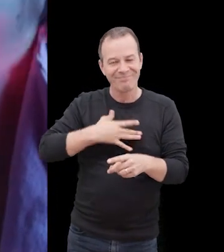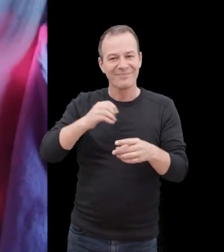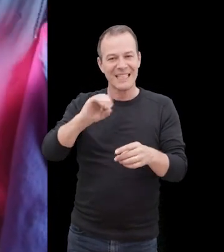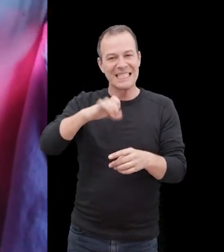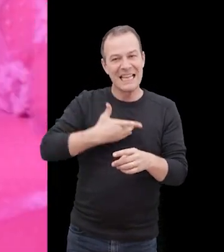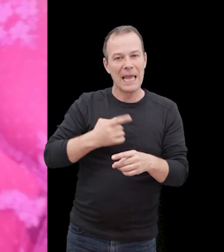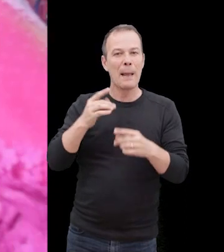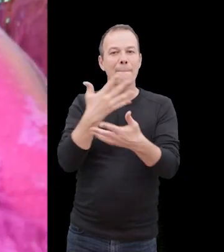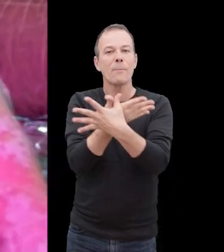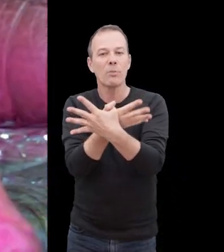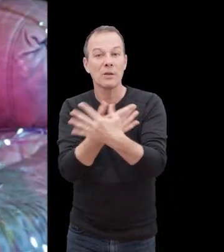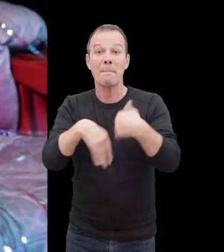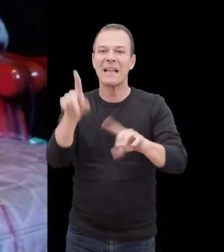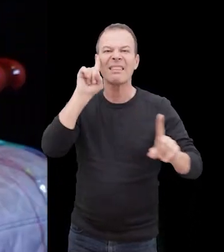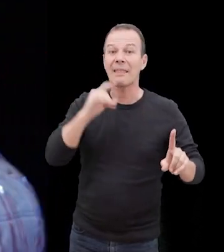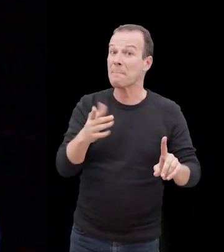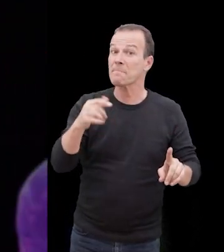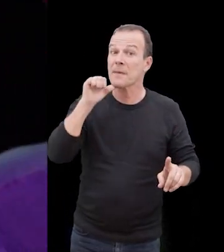Borboletas.